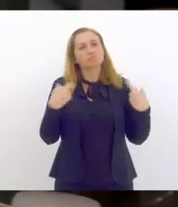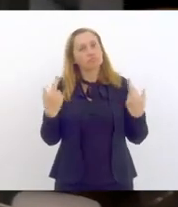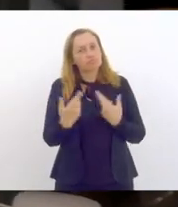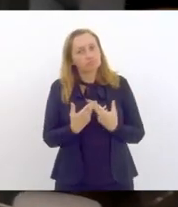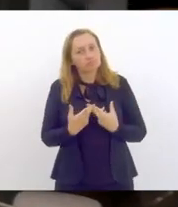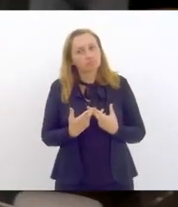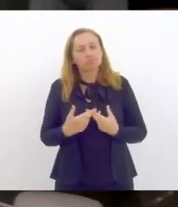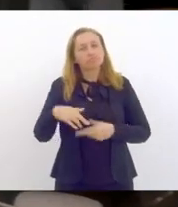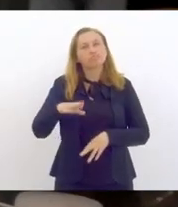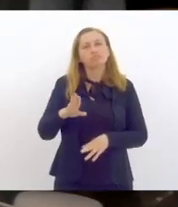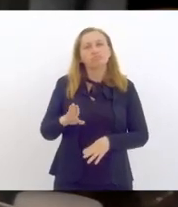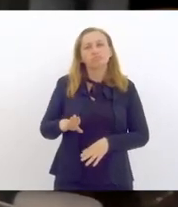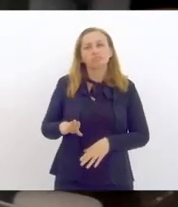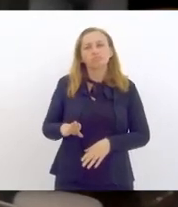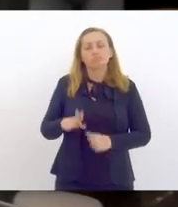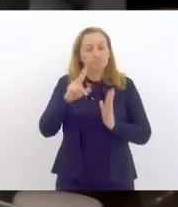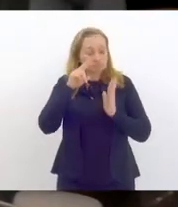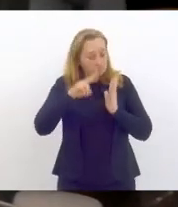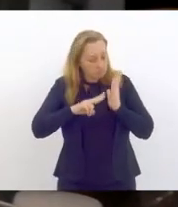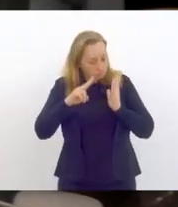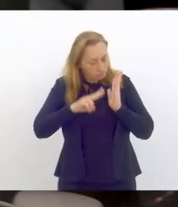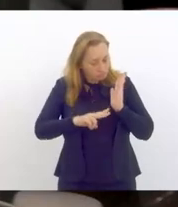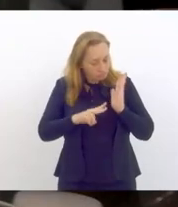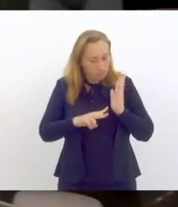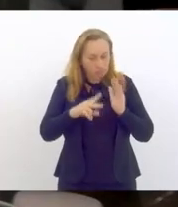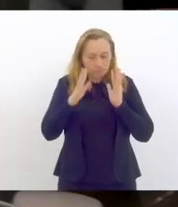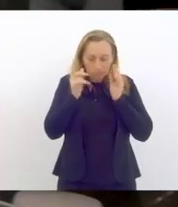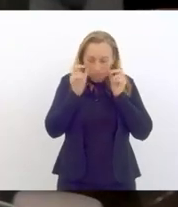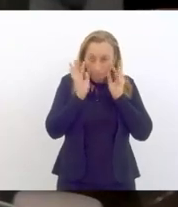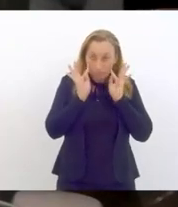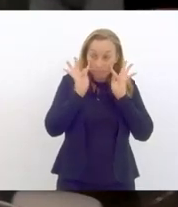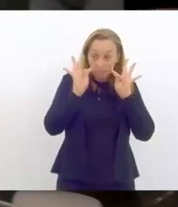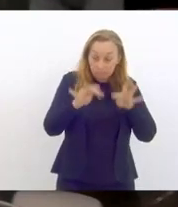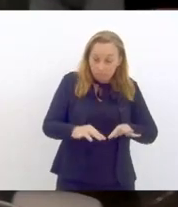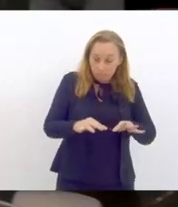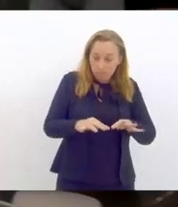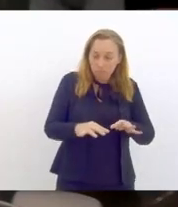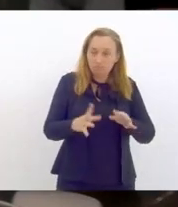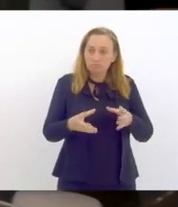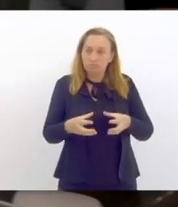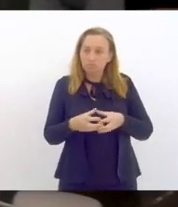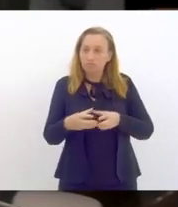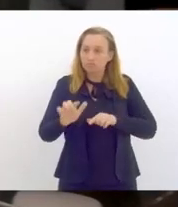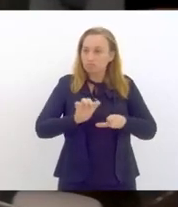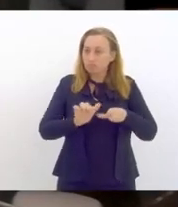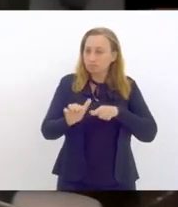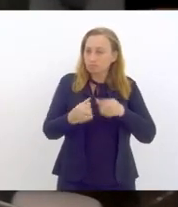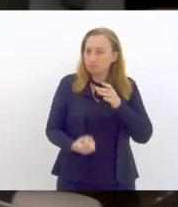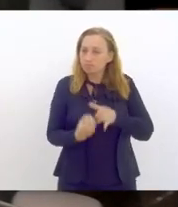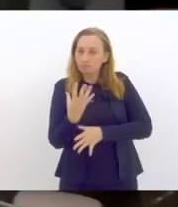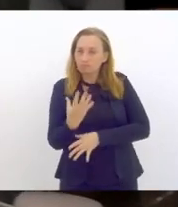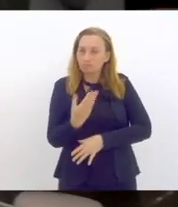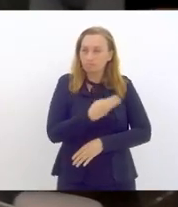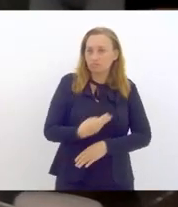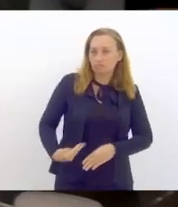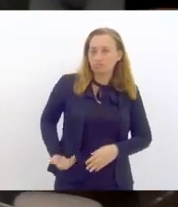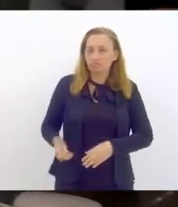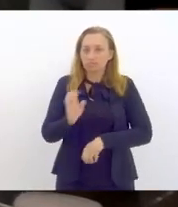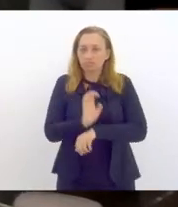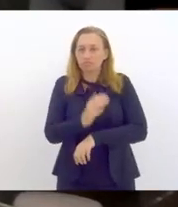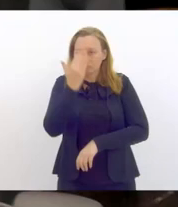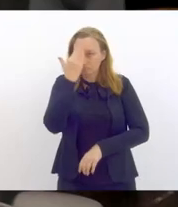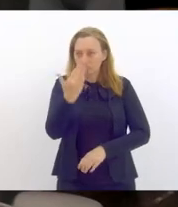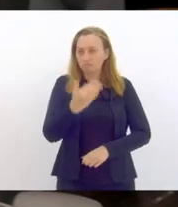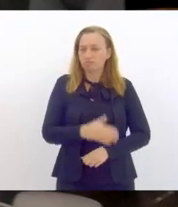é fruto da Leitura atenta de um relatório de um grupo de trabalho criado pelo governador do Estado